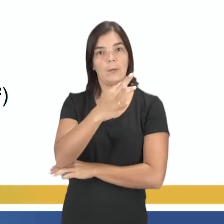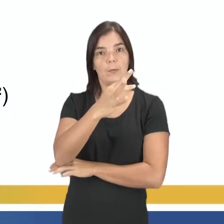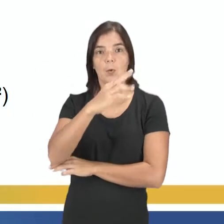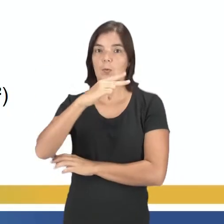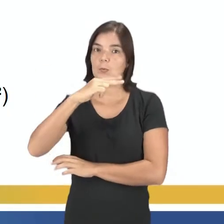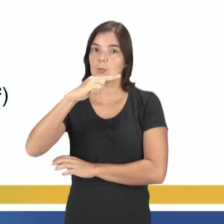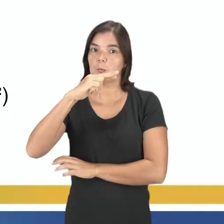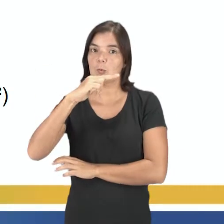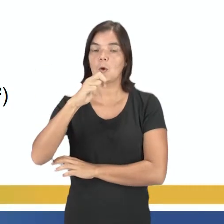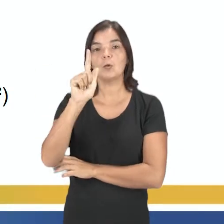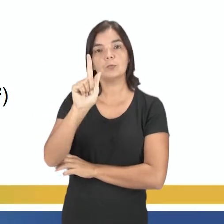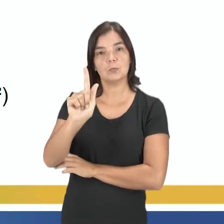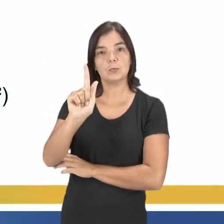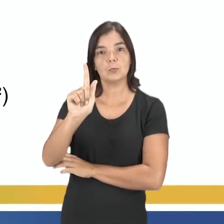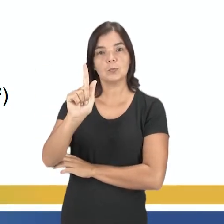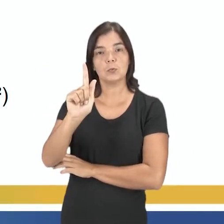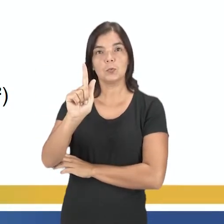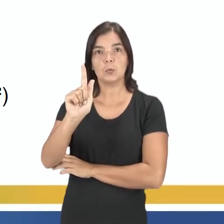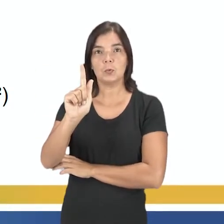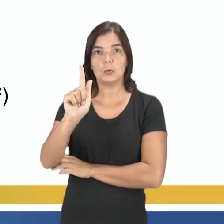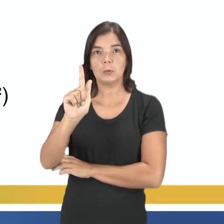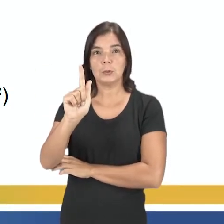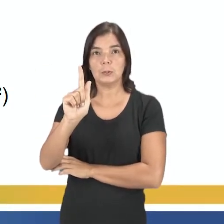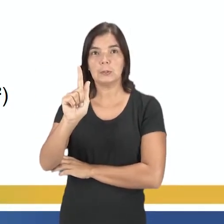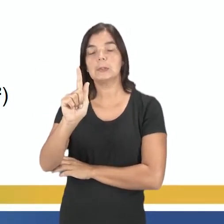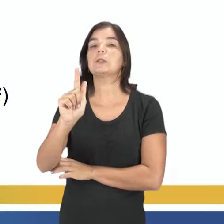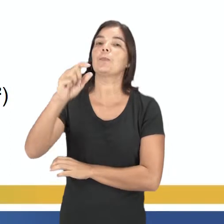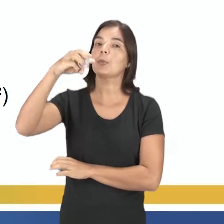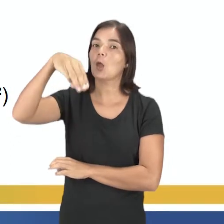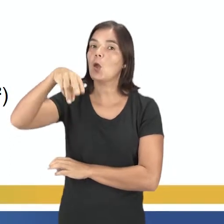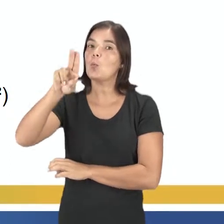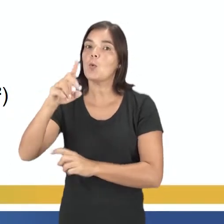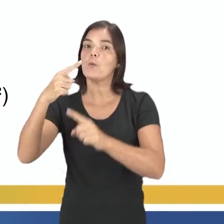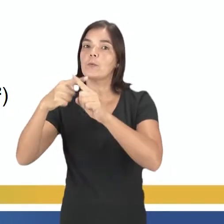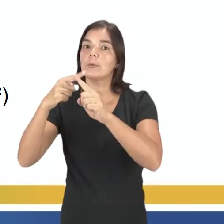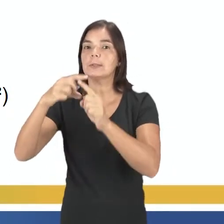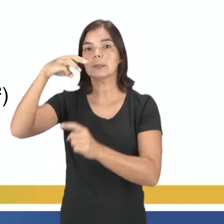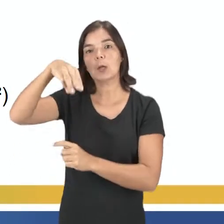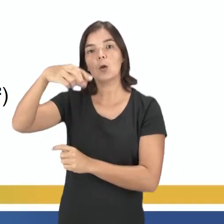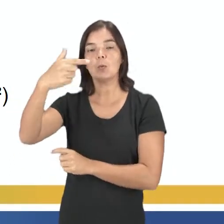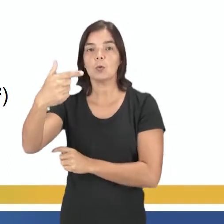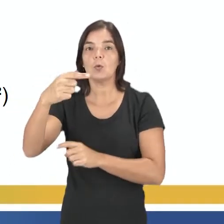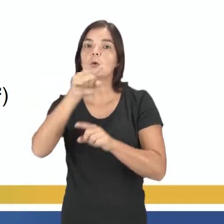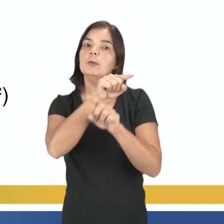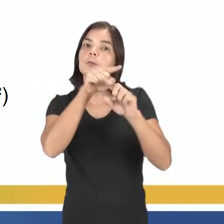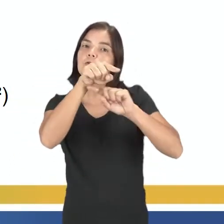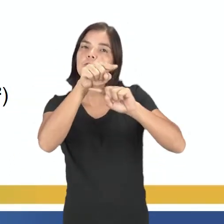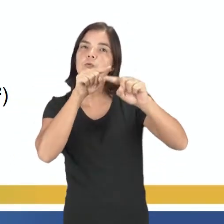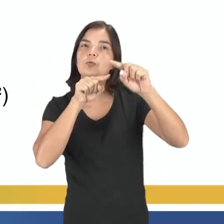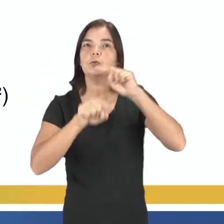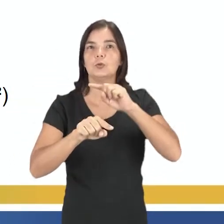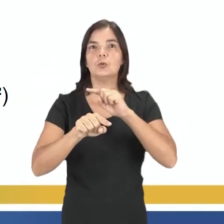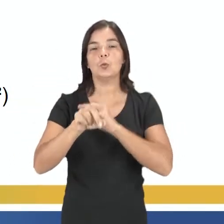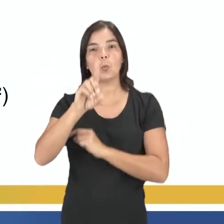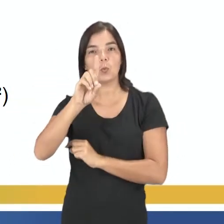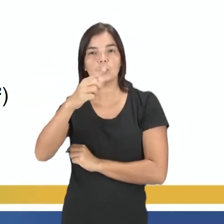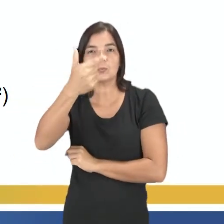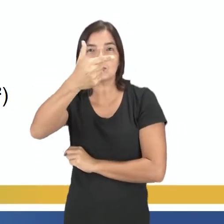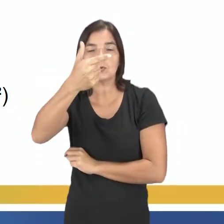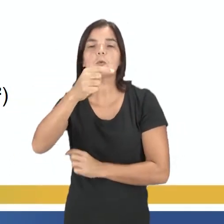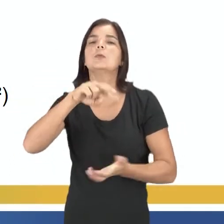é igual ao G m1 vezes m2 dividido por d ao quadrado. O que significa cada uma